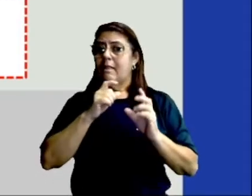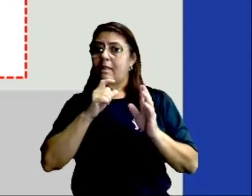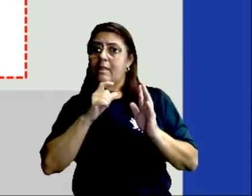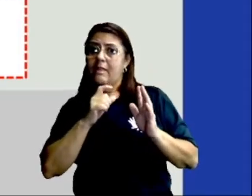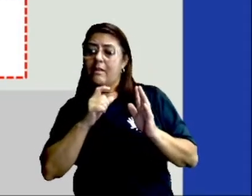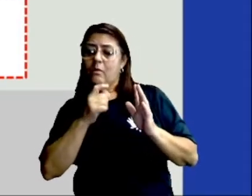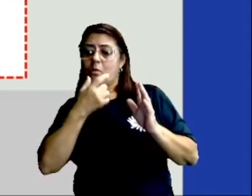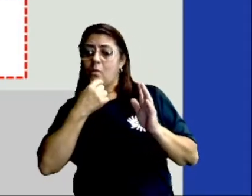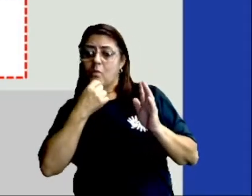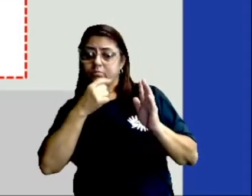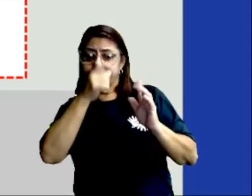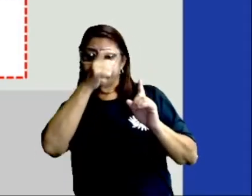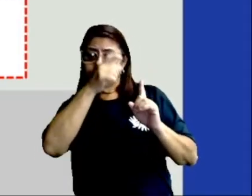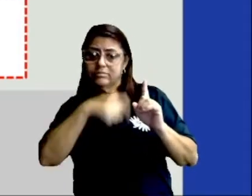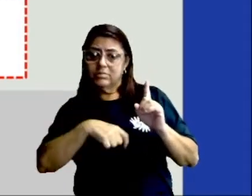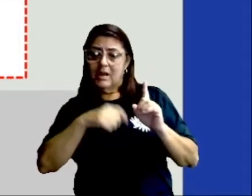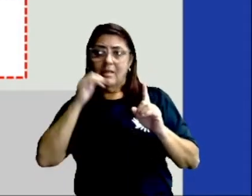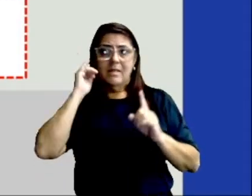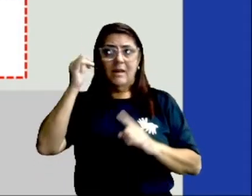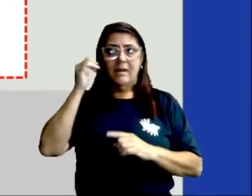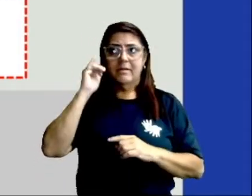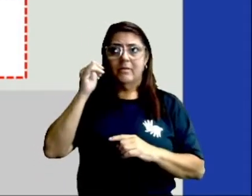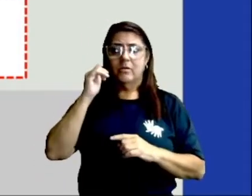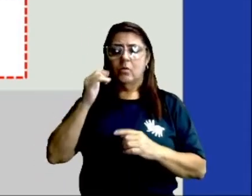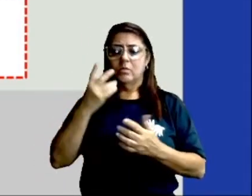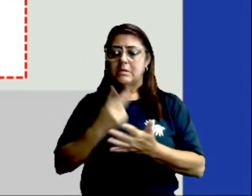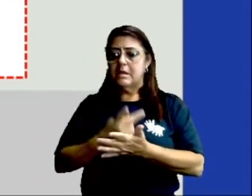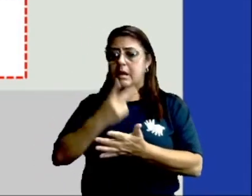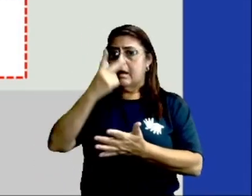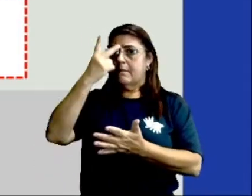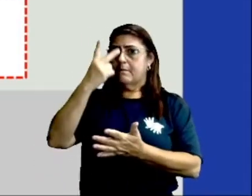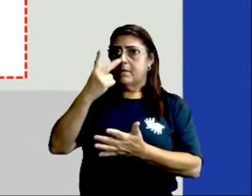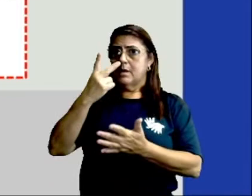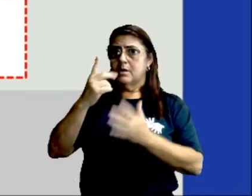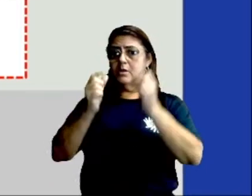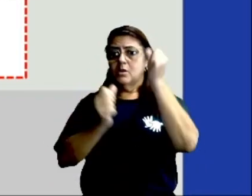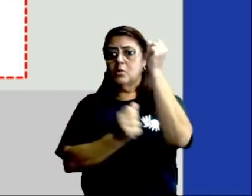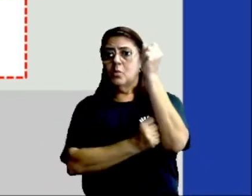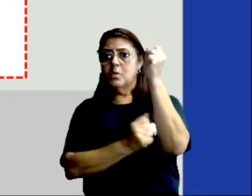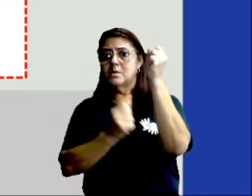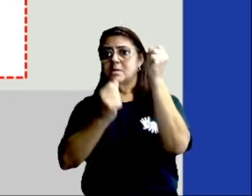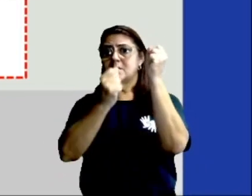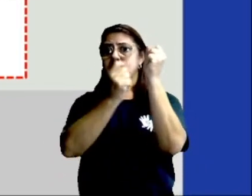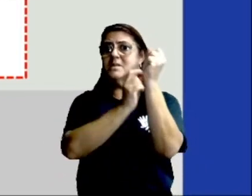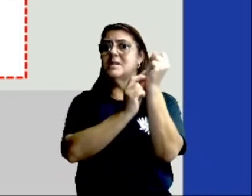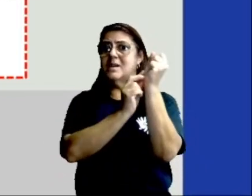história é um narrador. Quando ele fala, ó, de repente aparece uma cigarra.